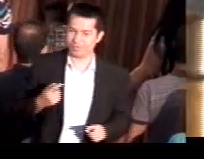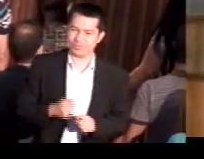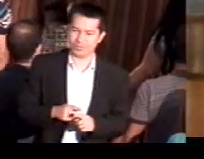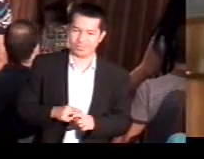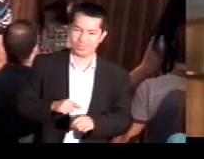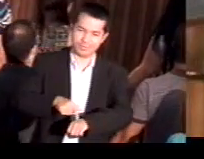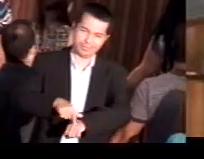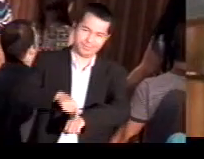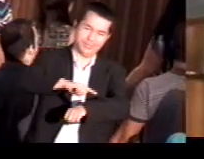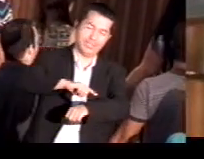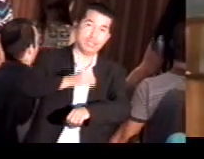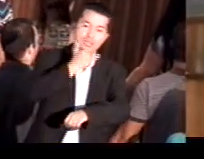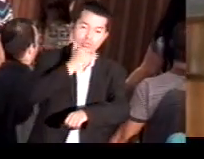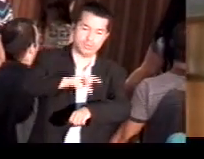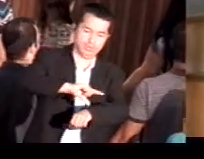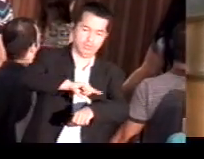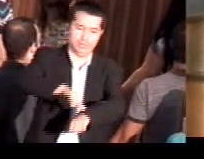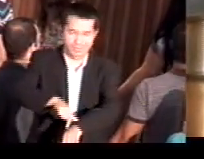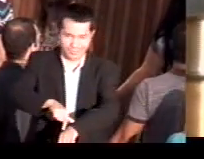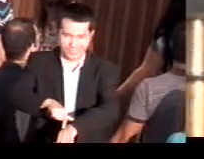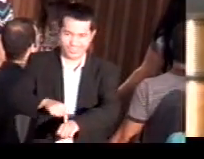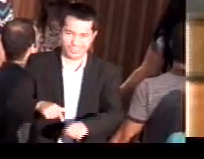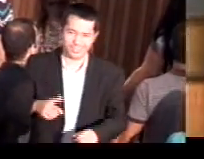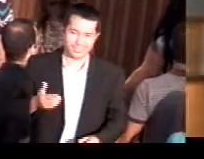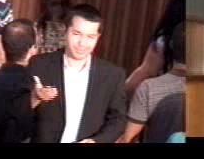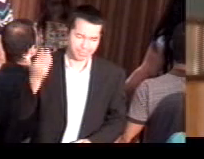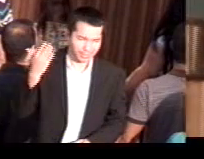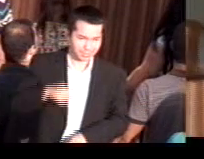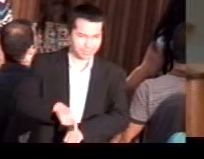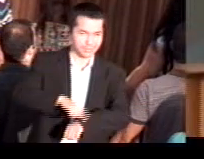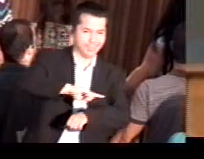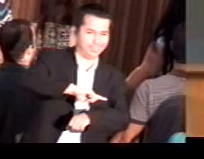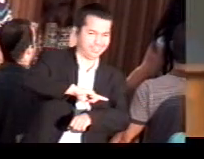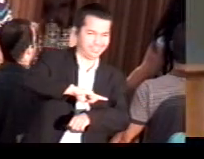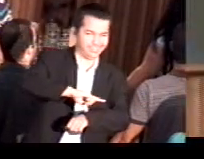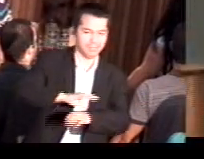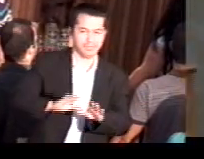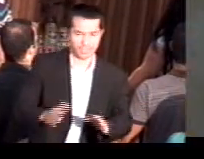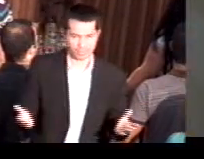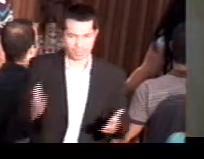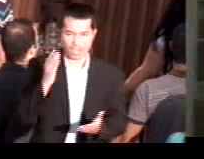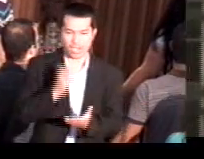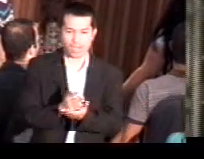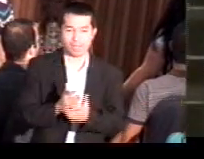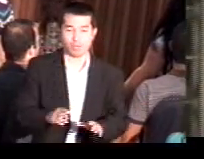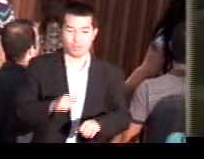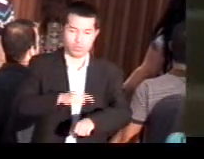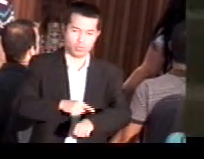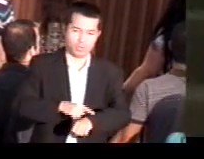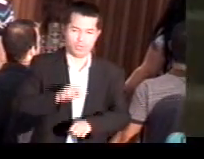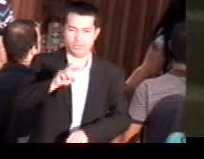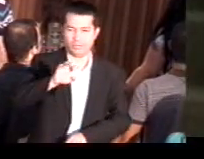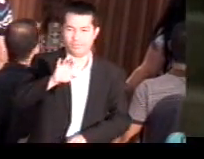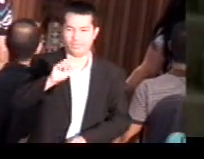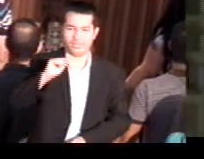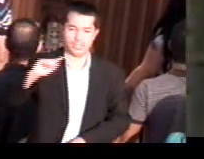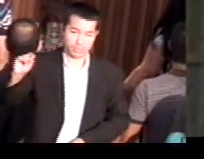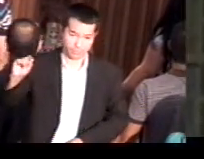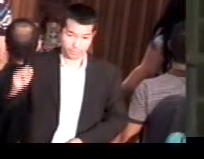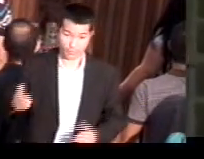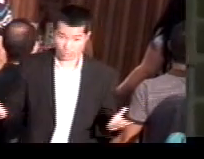sobre Jesus, o Rei da Justiça. Eu vou falar sobre Jesus, o Rei da Paz. E vou falar sobre